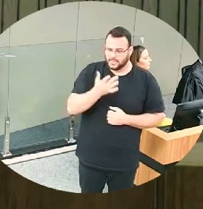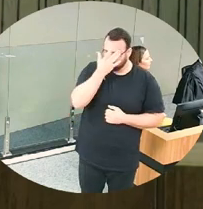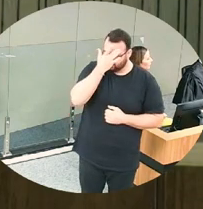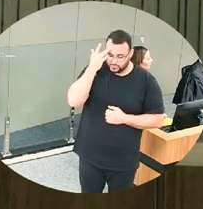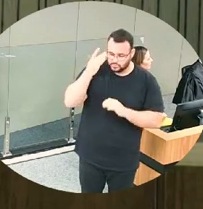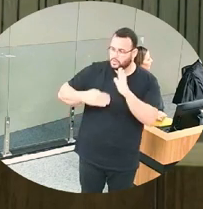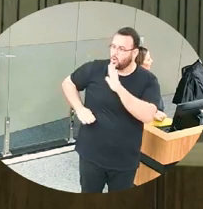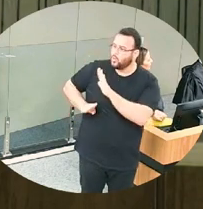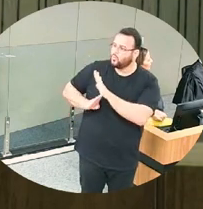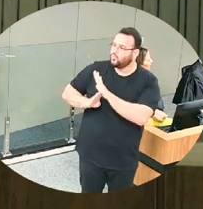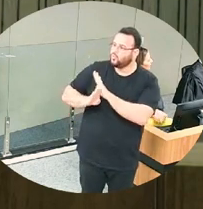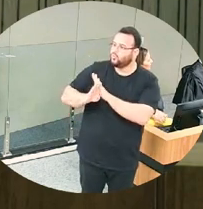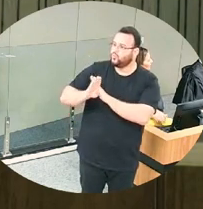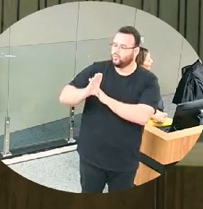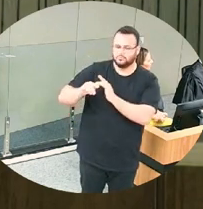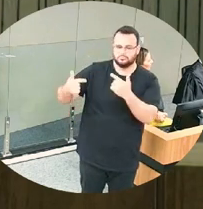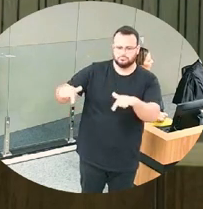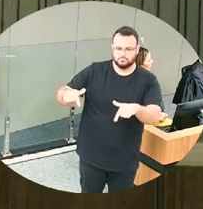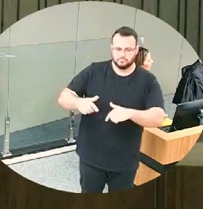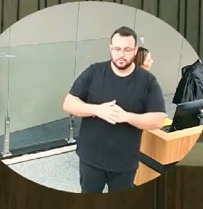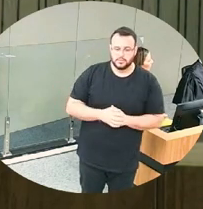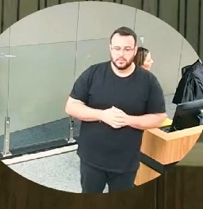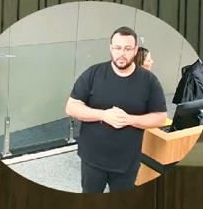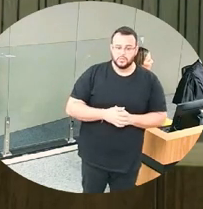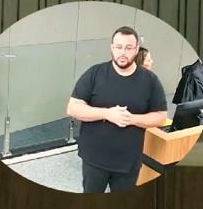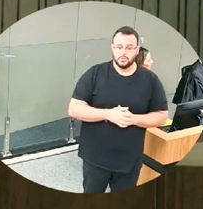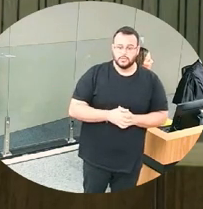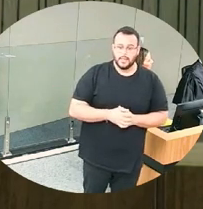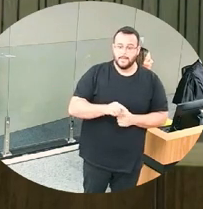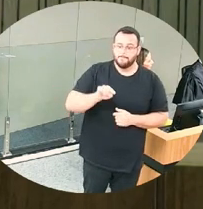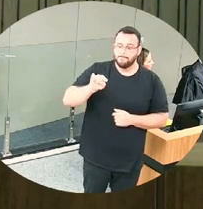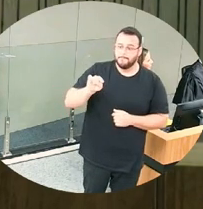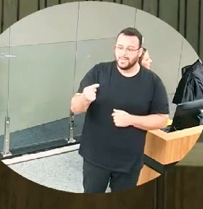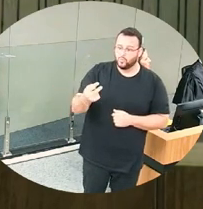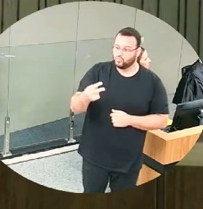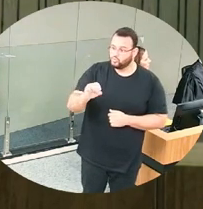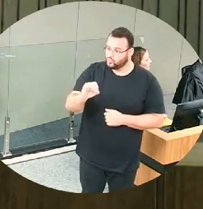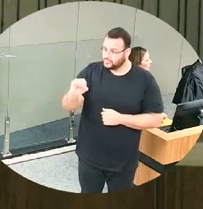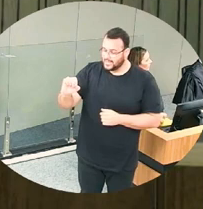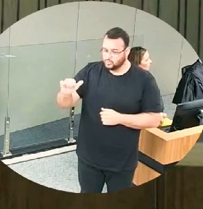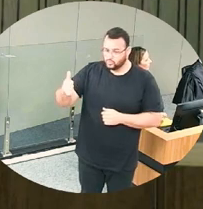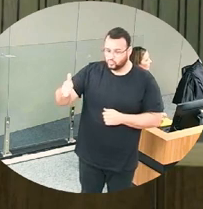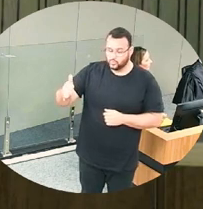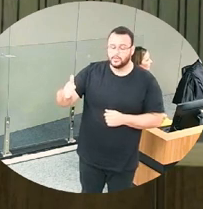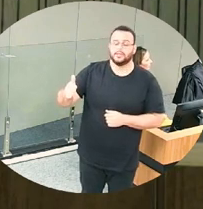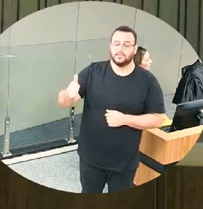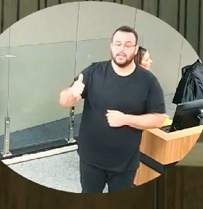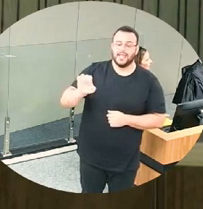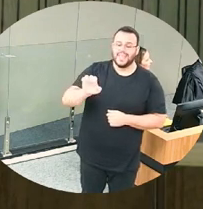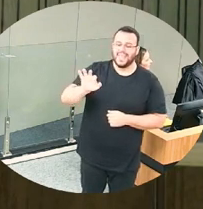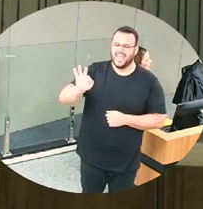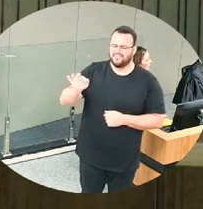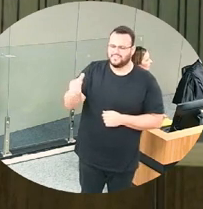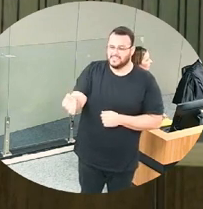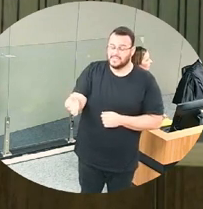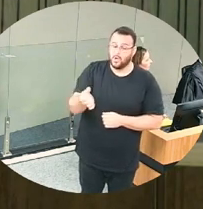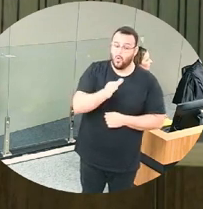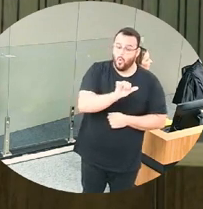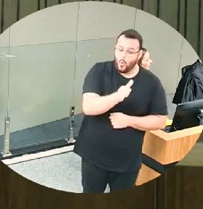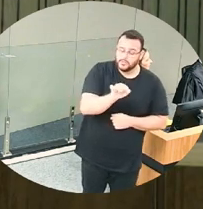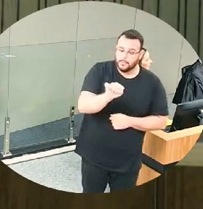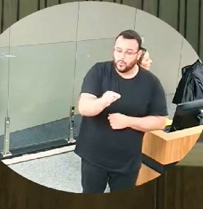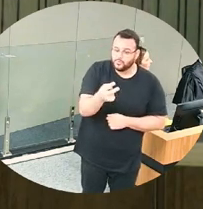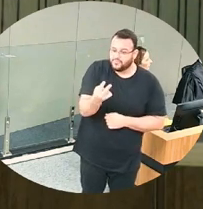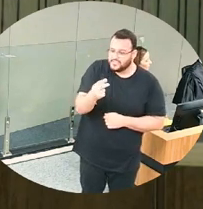Servidores nós tínhamos 10889 fcs Estou devolvendo com 1211 FC ou seja 11.20 por